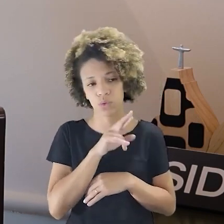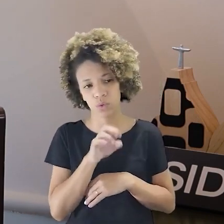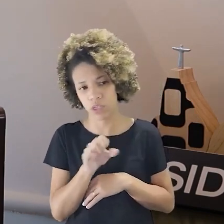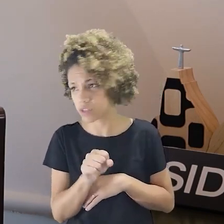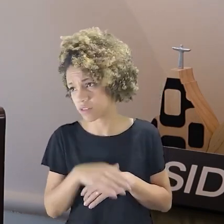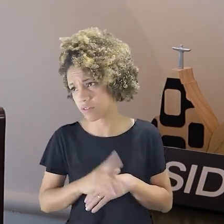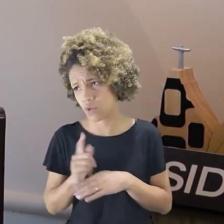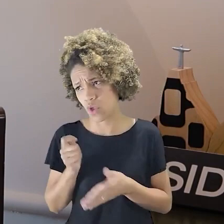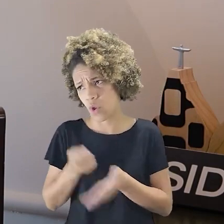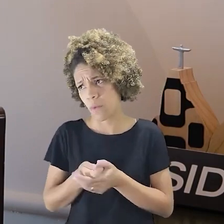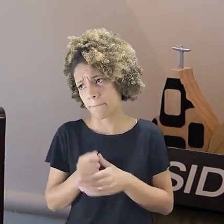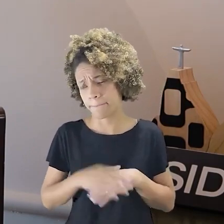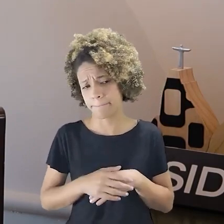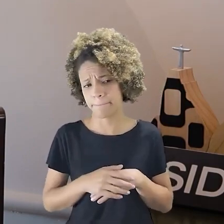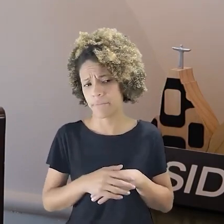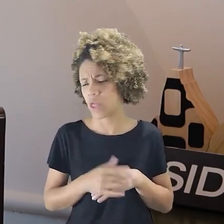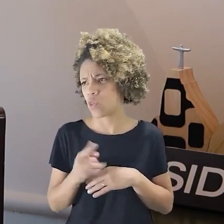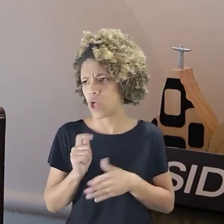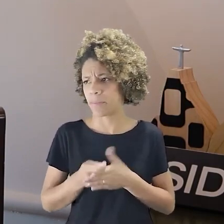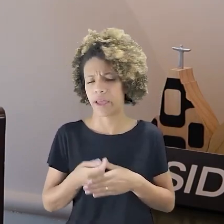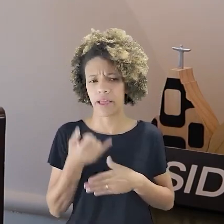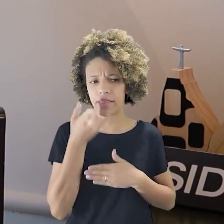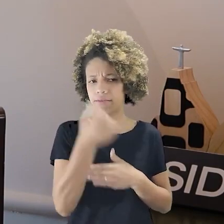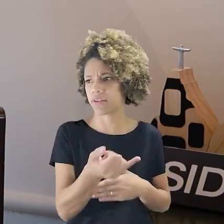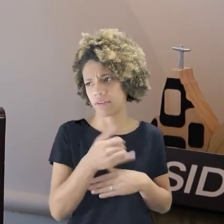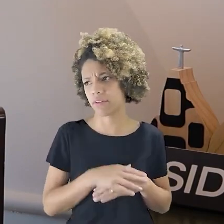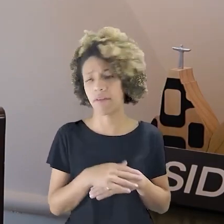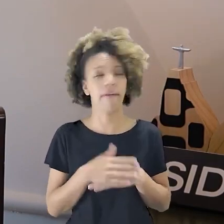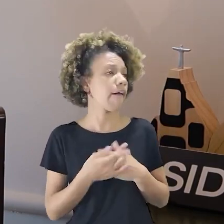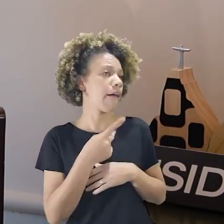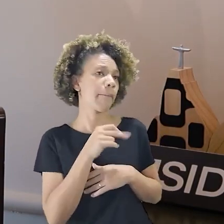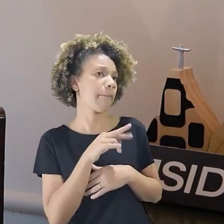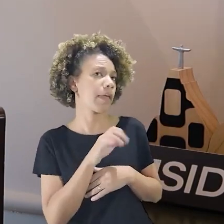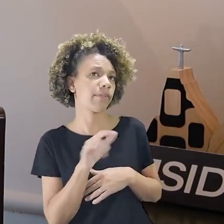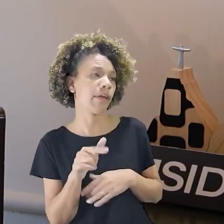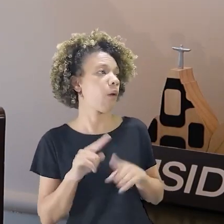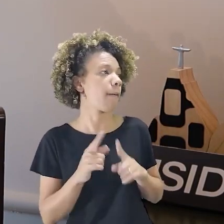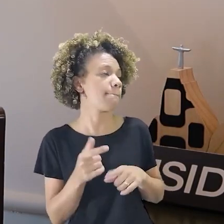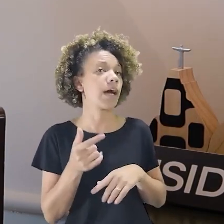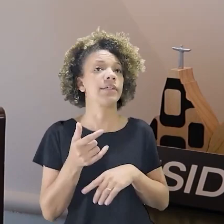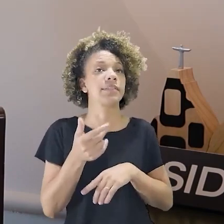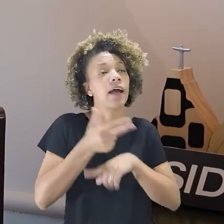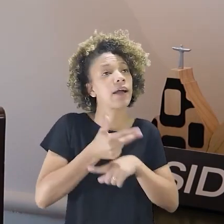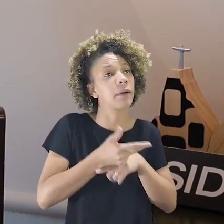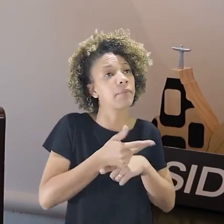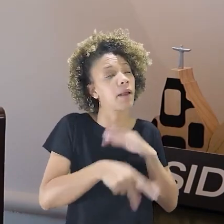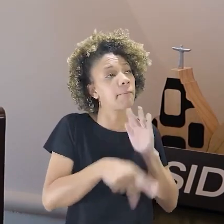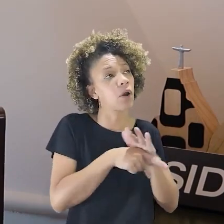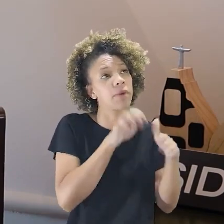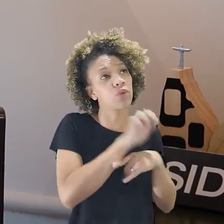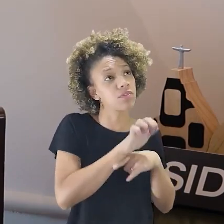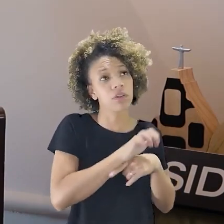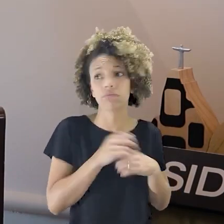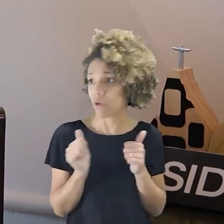Justiça, não era obrigado a entregar o celular dele. Na... Ah, Pimentel, mas a câmera pertence ao Estado. Tá bom, a câmera pertence ao